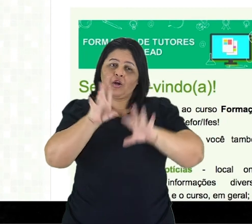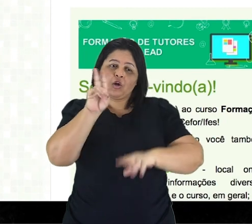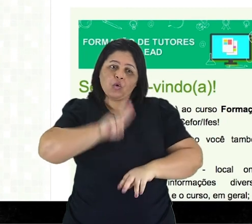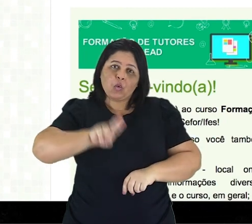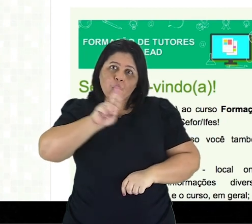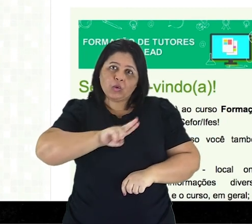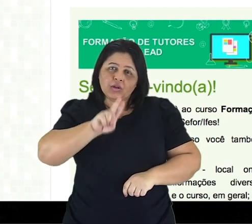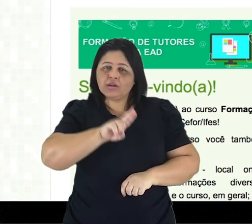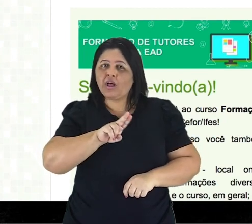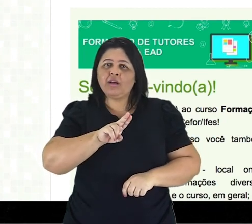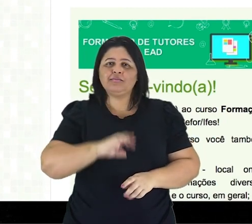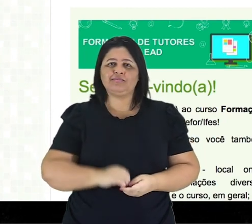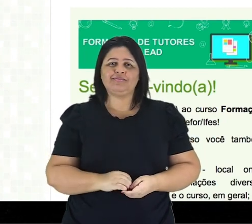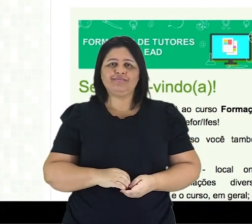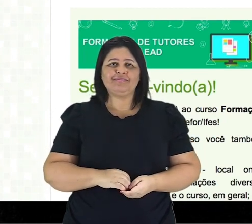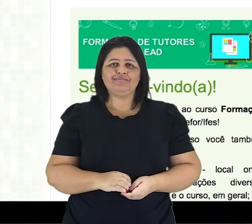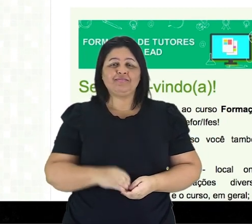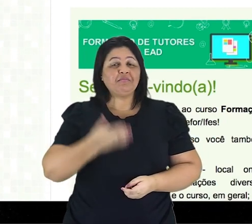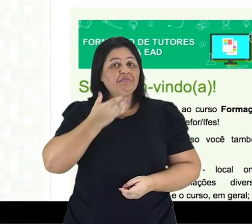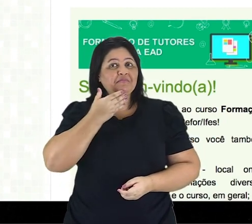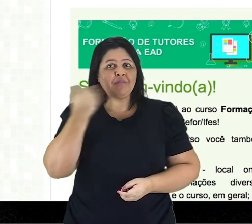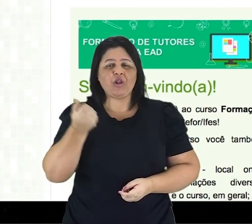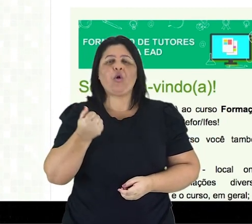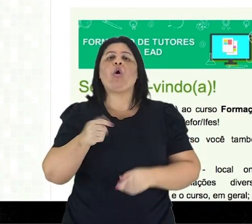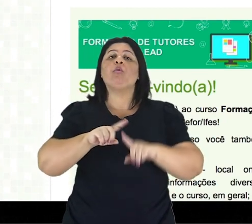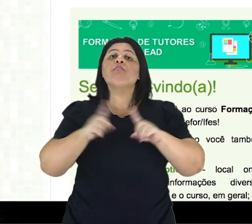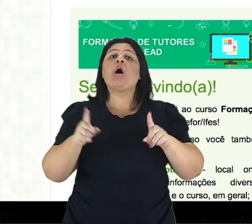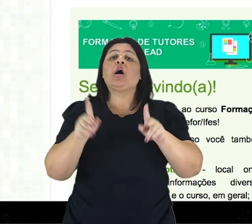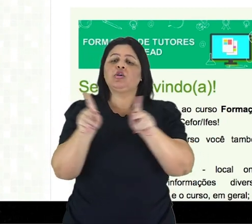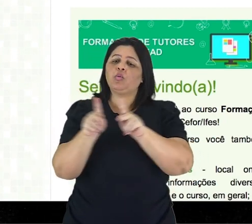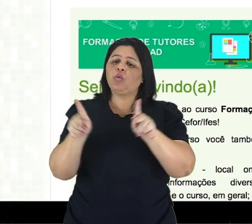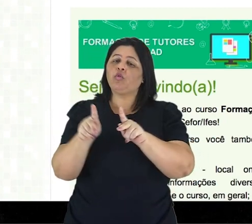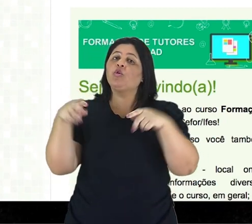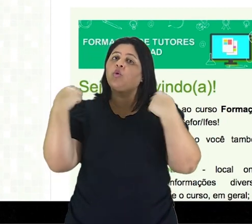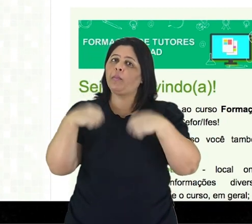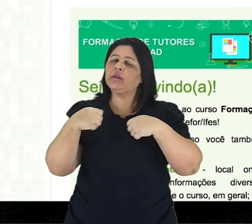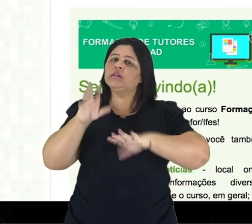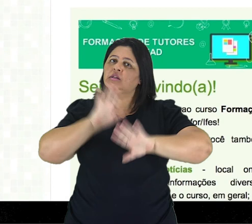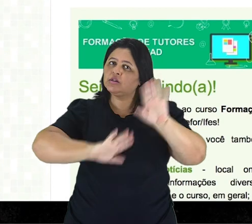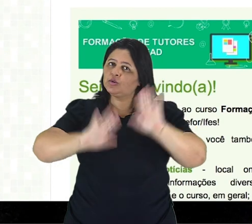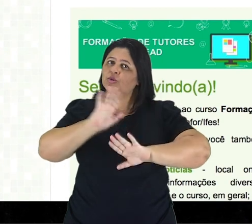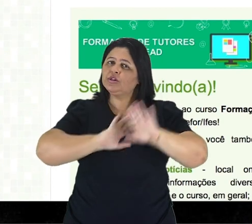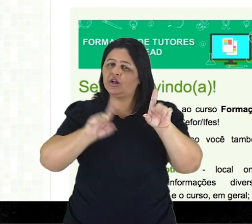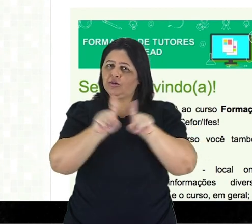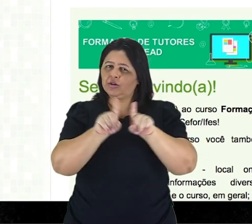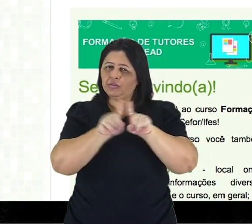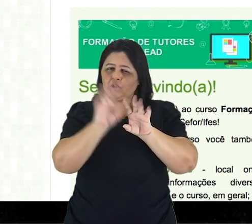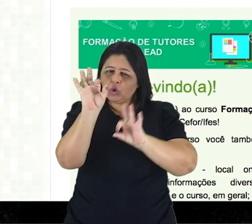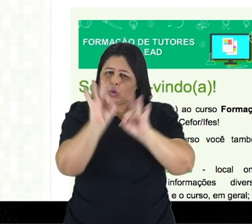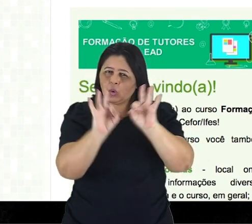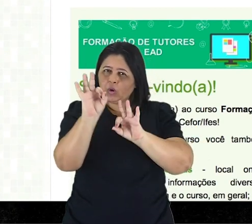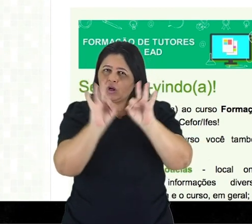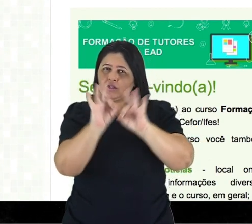possa utilizar esses recursos da melhor forma possível, que o professor tenha os